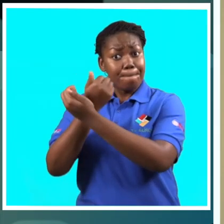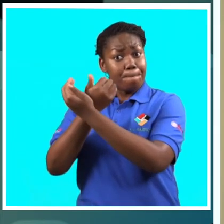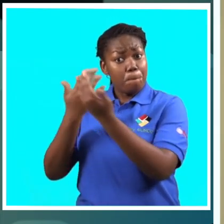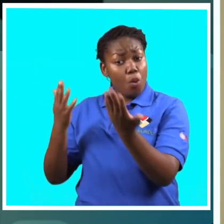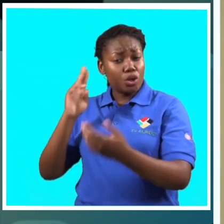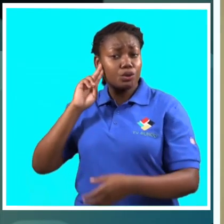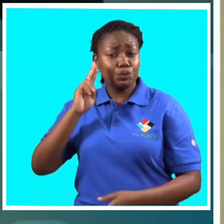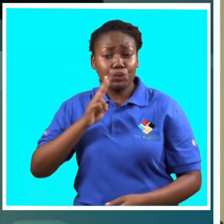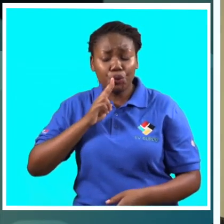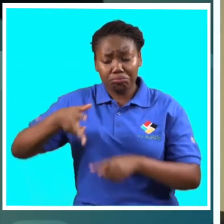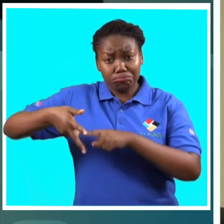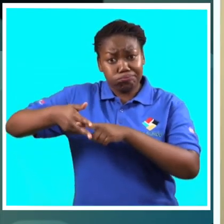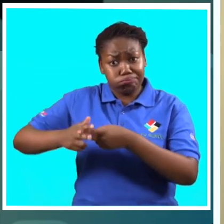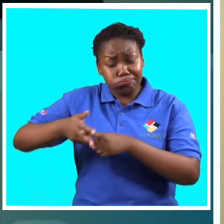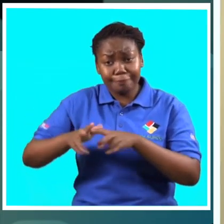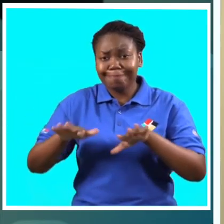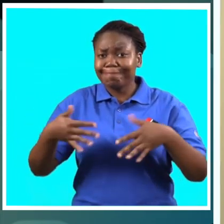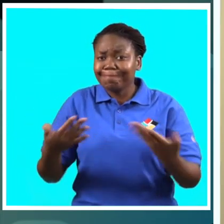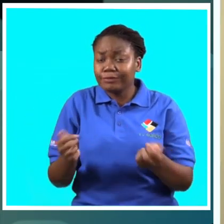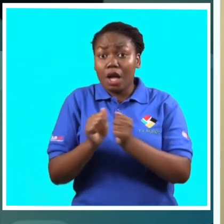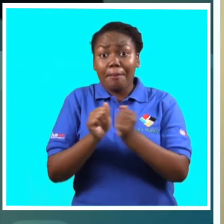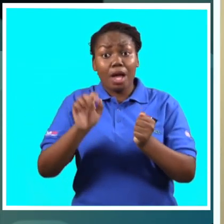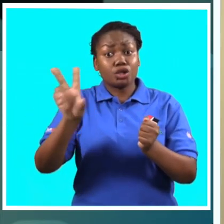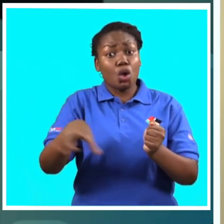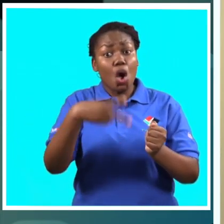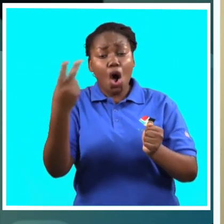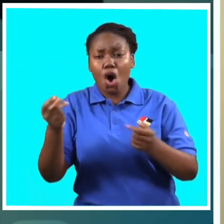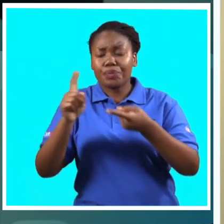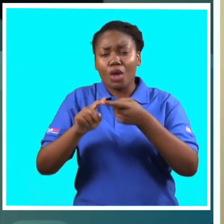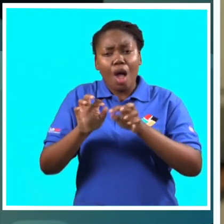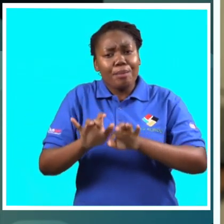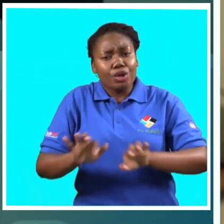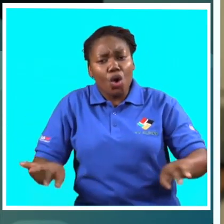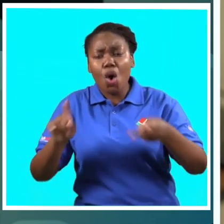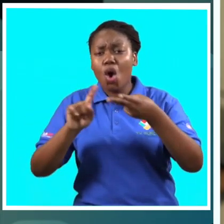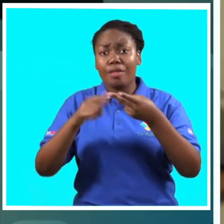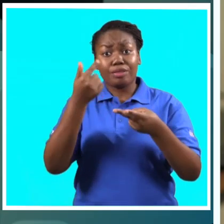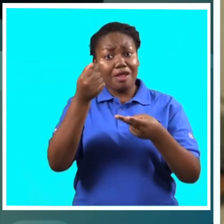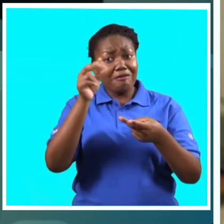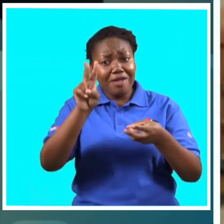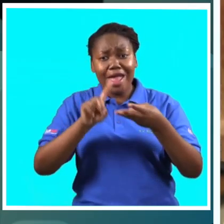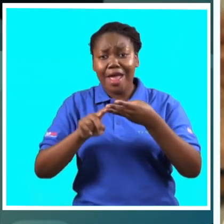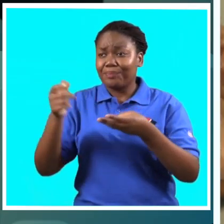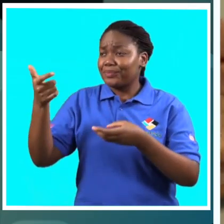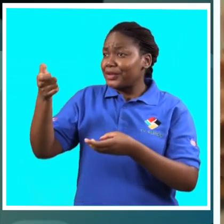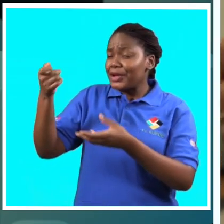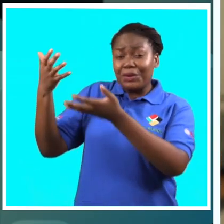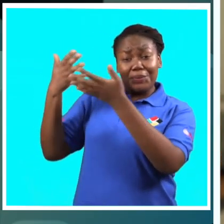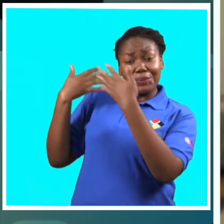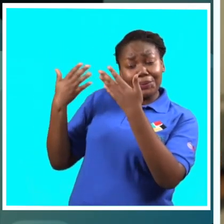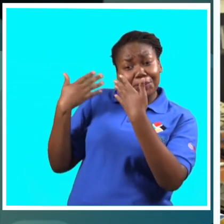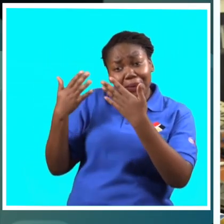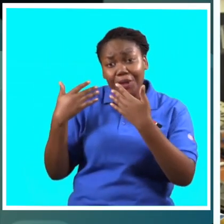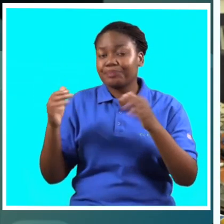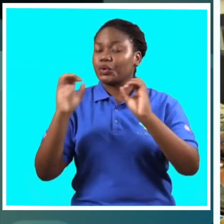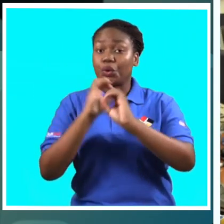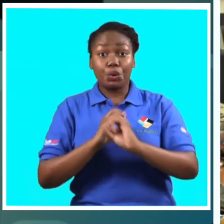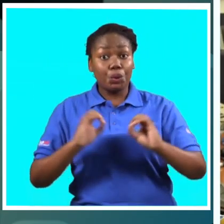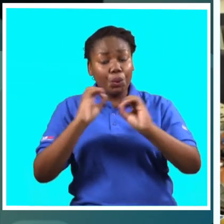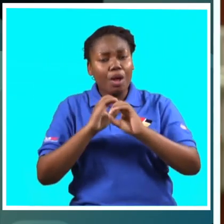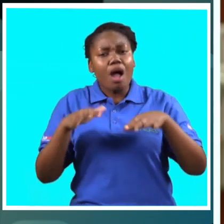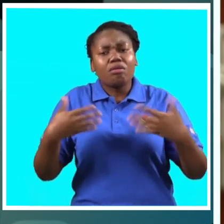emprego é um desafio para jovens moçambicanos, sobretudo para surdos, que muitas vezes desenvolvem trabalhos mecânicos em detrimento de